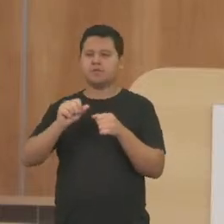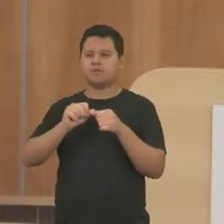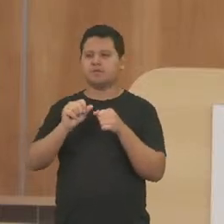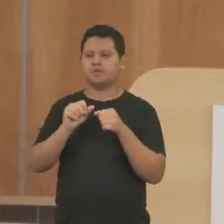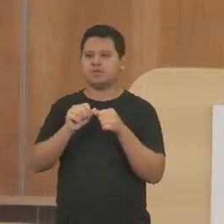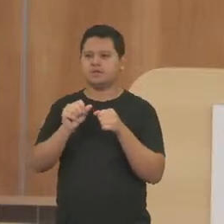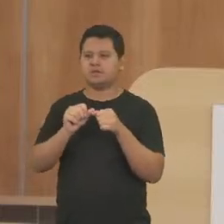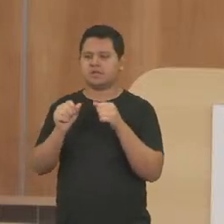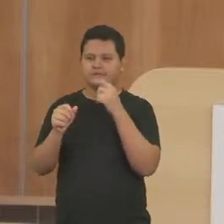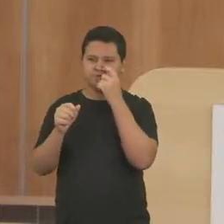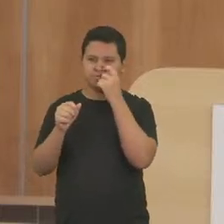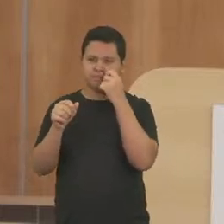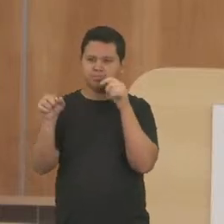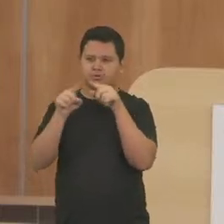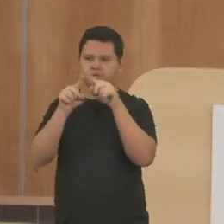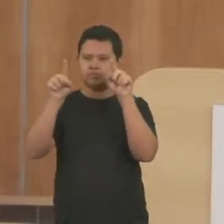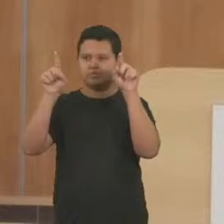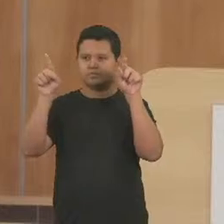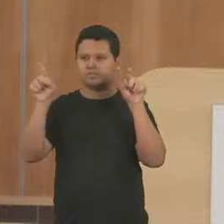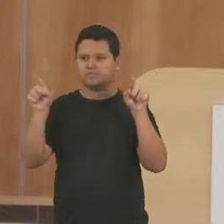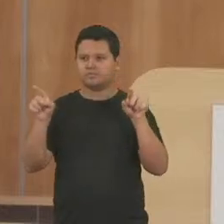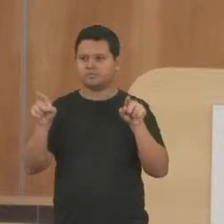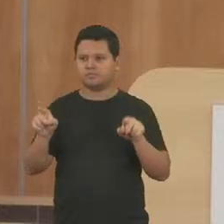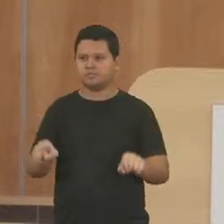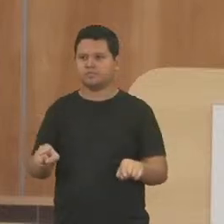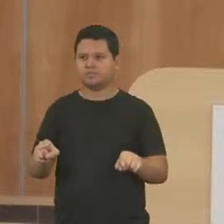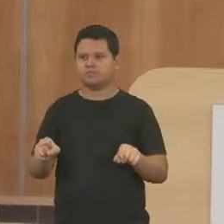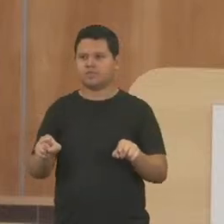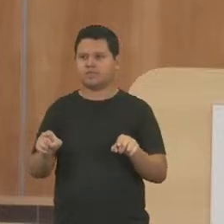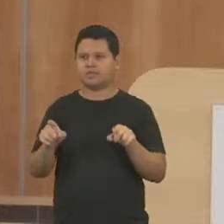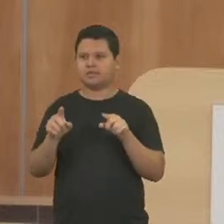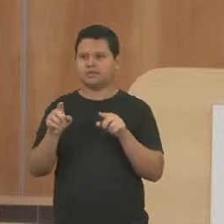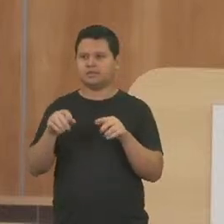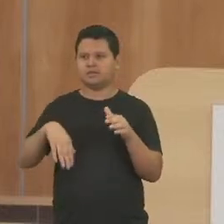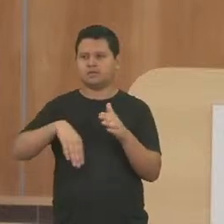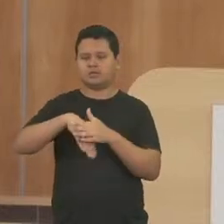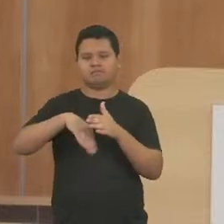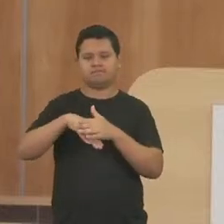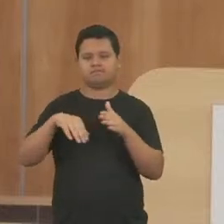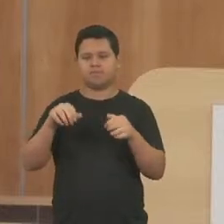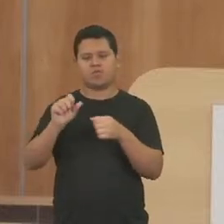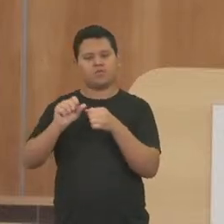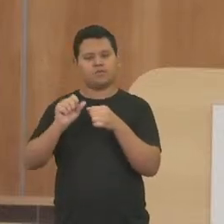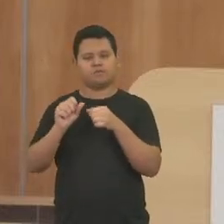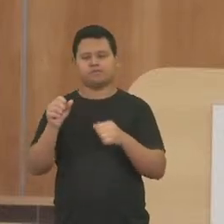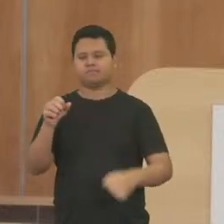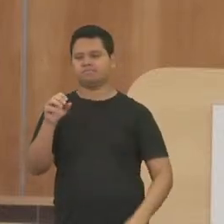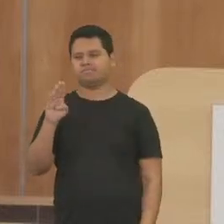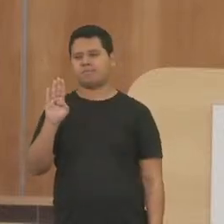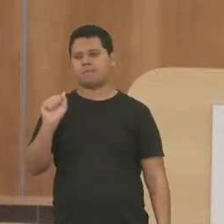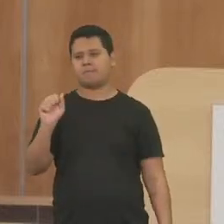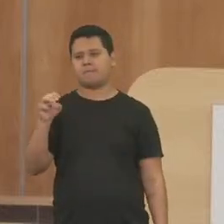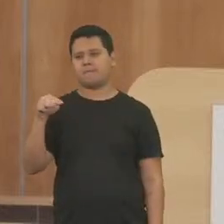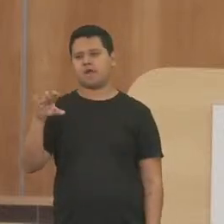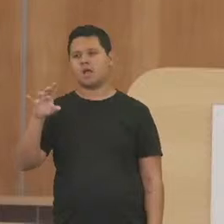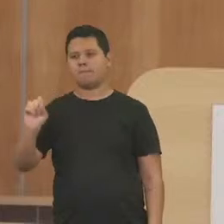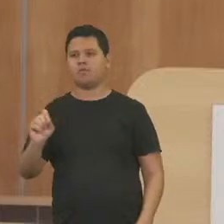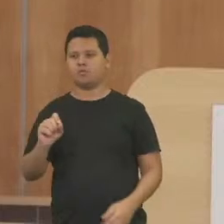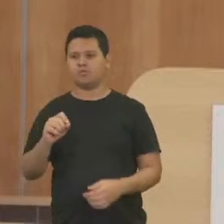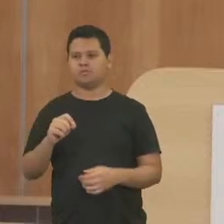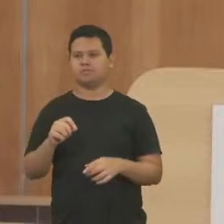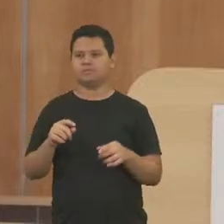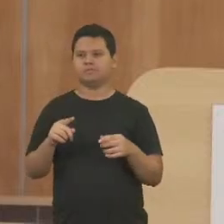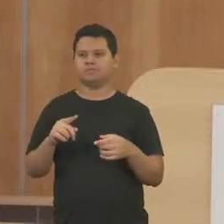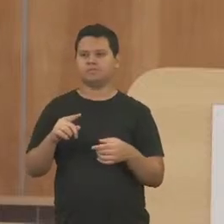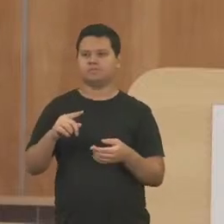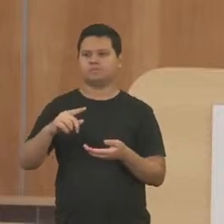época, e nos divertimos ali, porque não tinha nenhuma outra opção de lazer. E teve alguns avanços